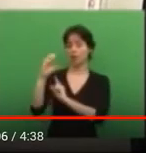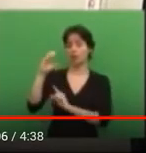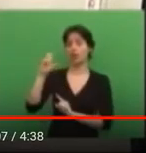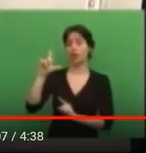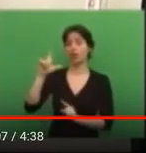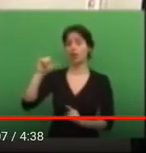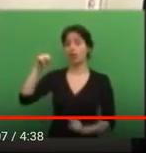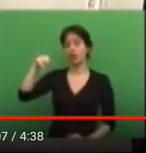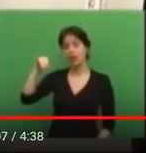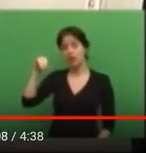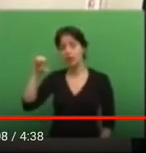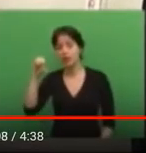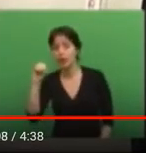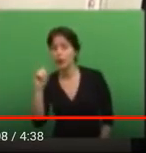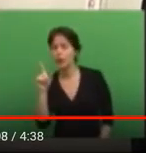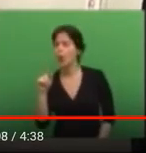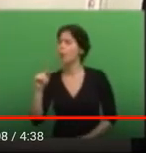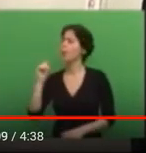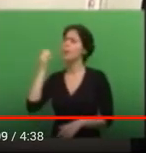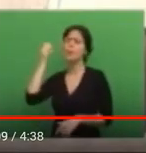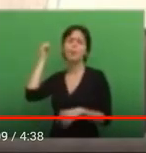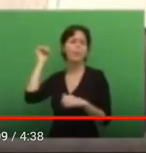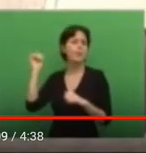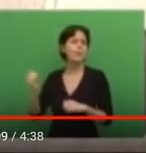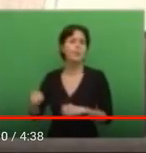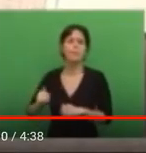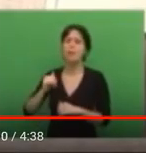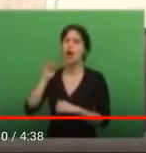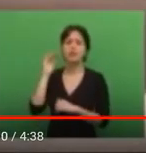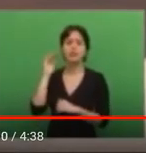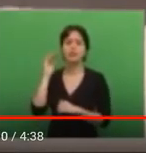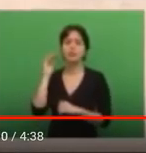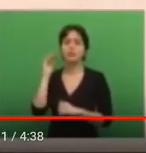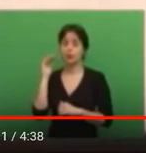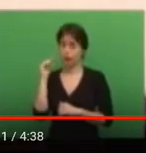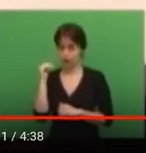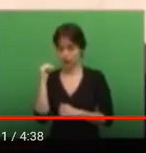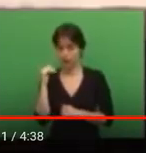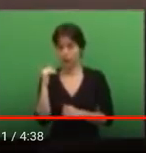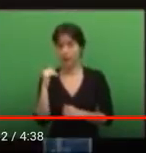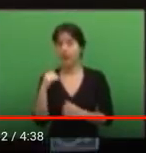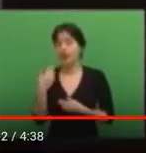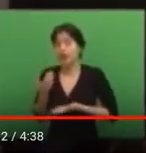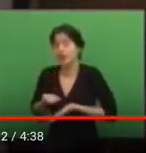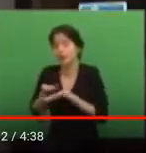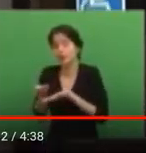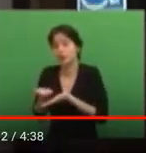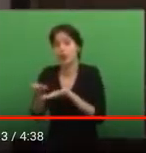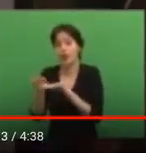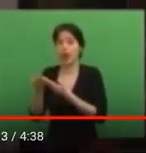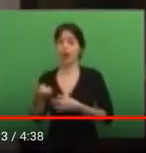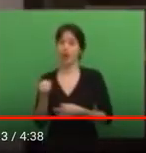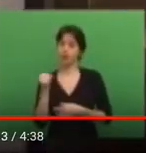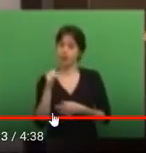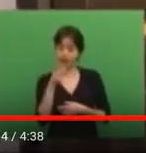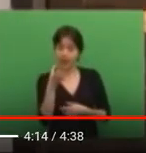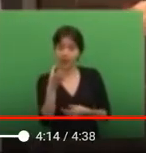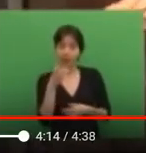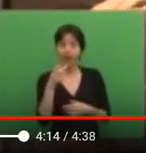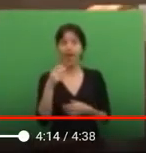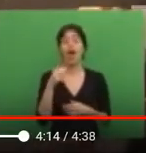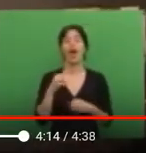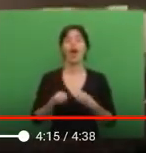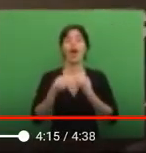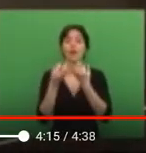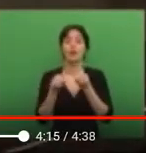o máximo possível dar uma estabilizada. Para quem quiser mais informações sobre a síndrome ou está em busca